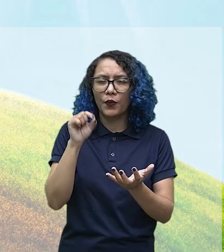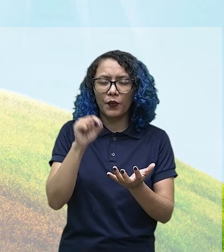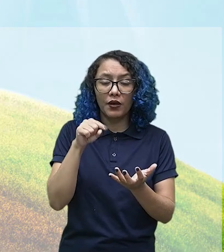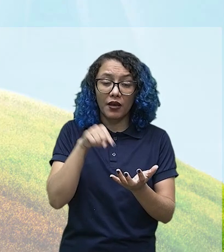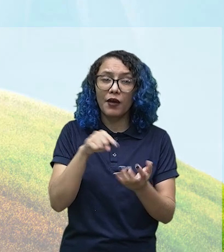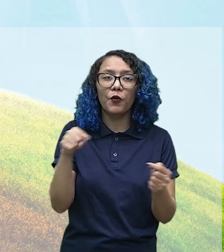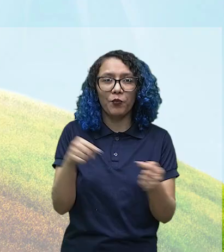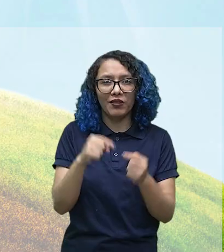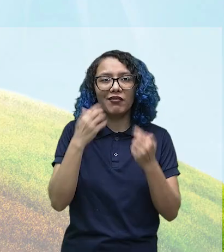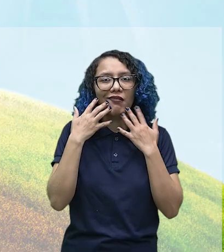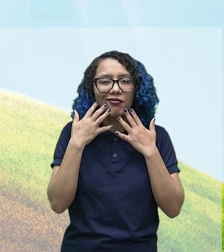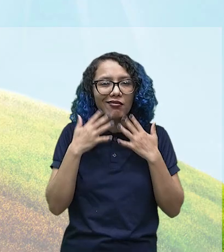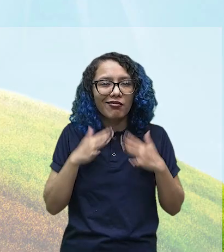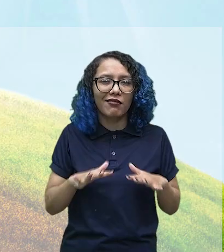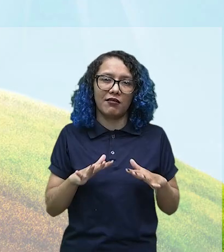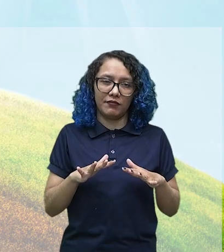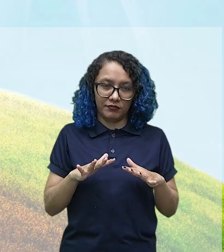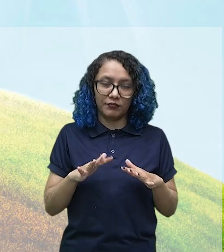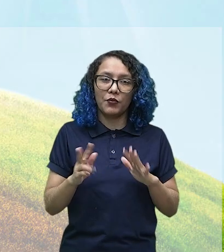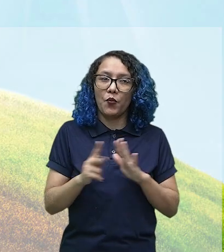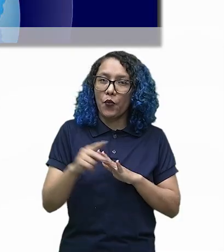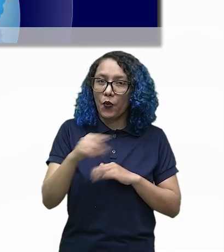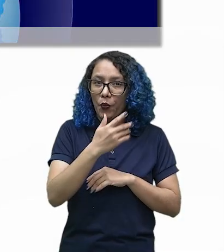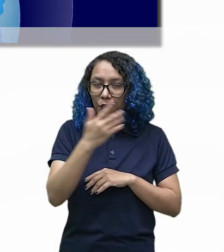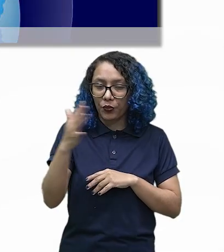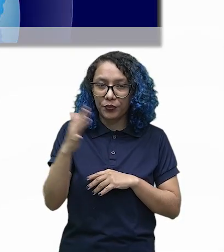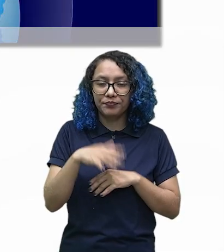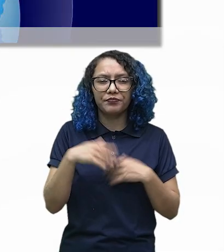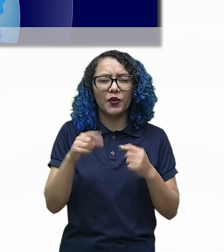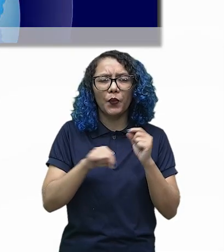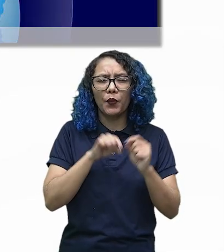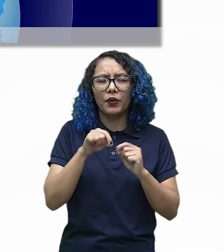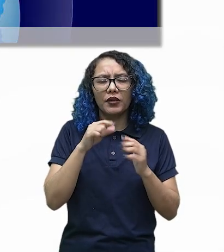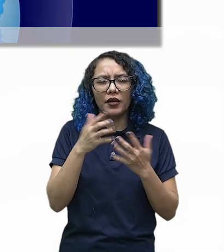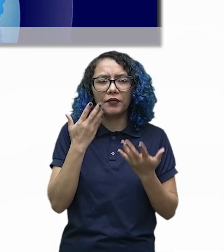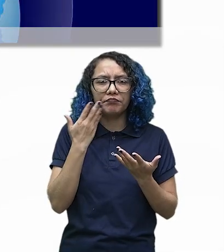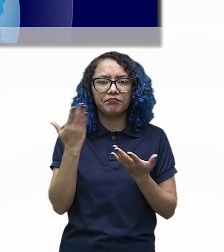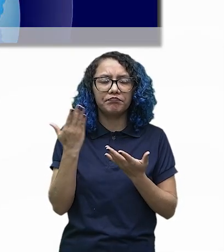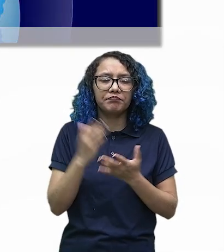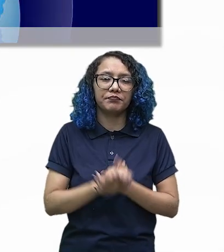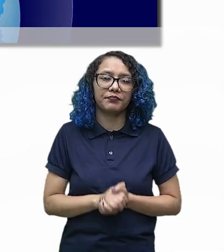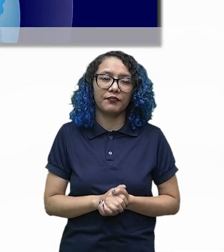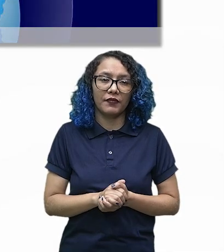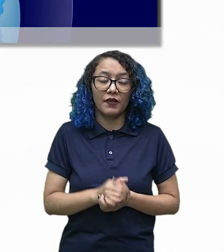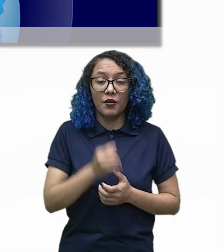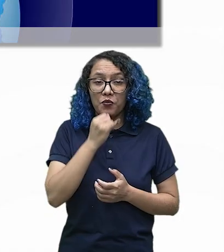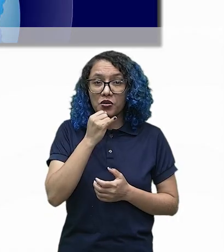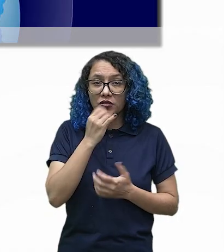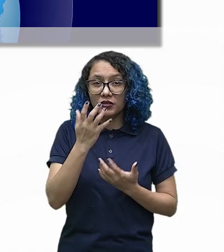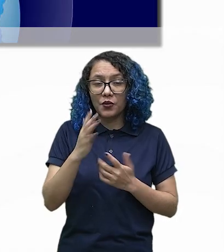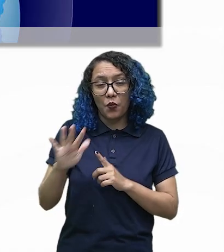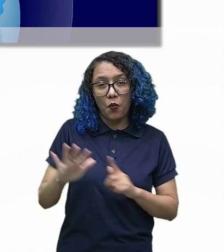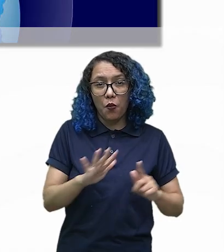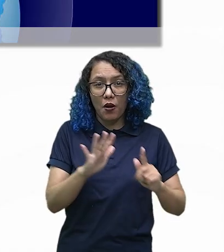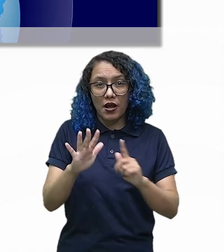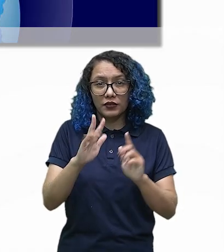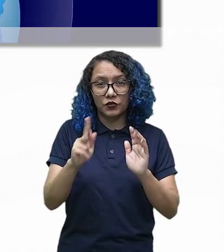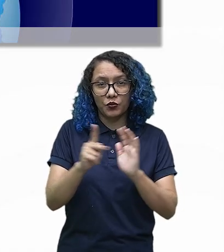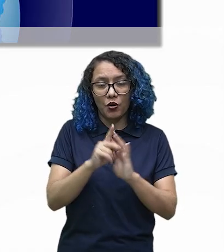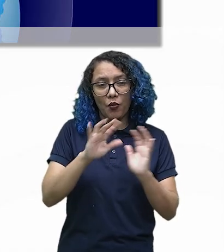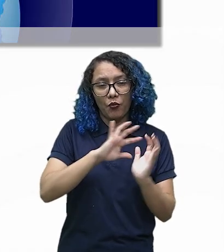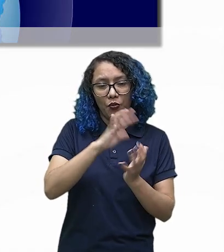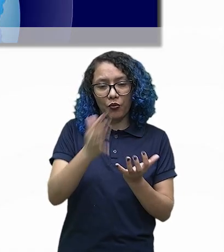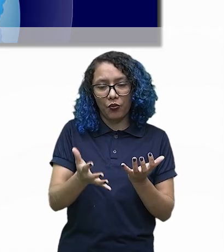como efeito estufa e que ele é um fenômeno natural. Vejamos. O efeito estufa natural é a interação